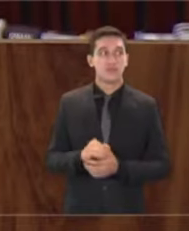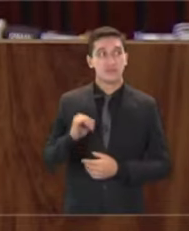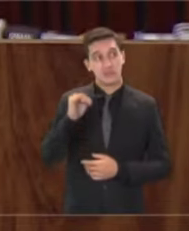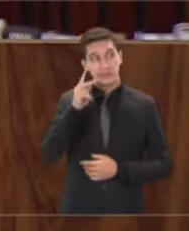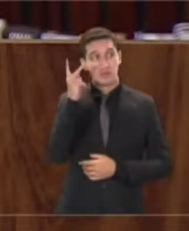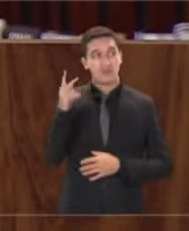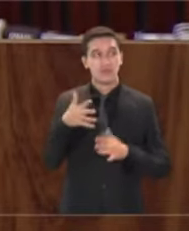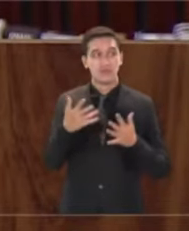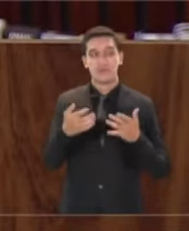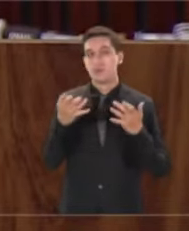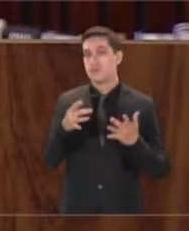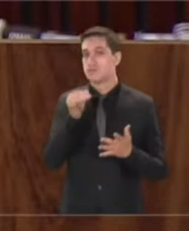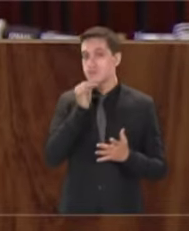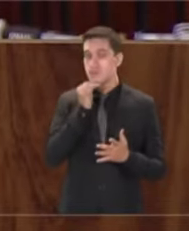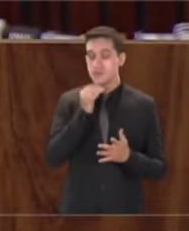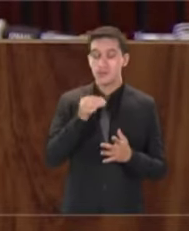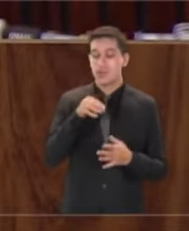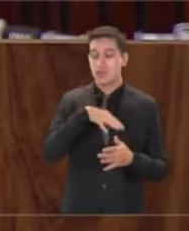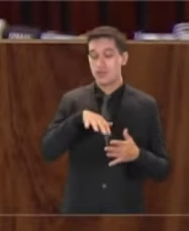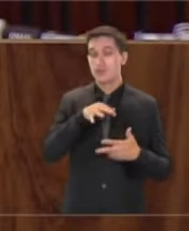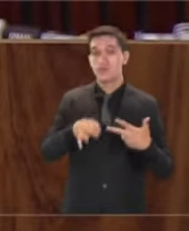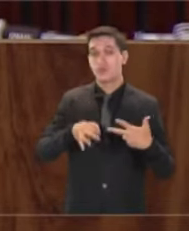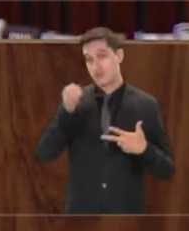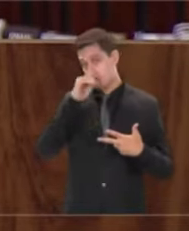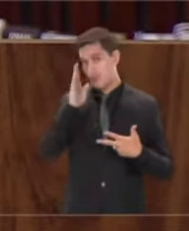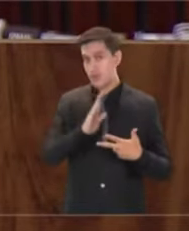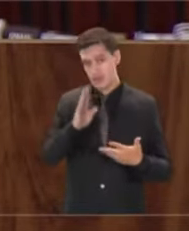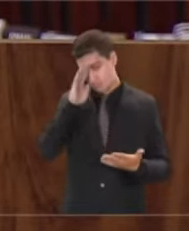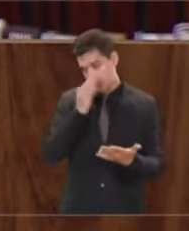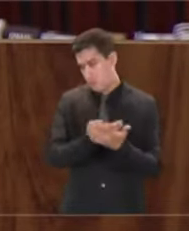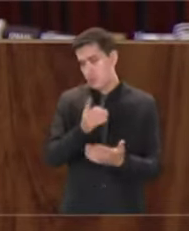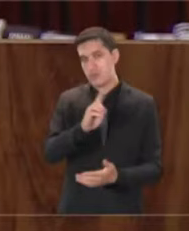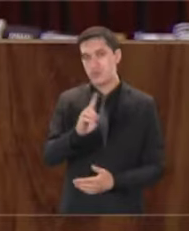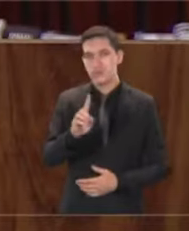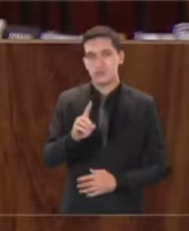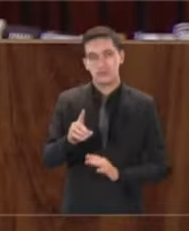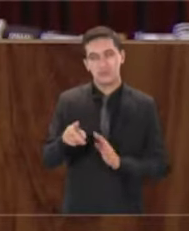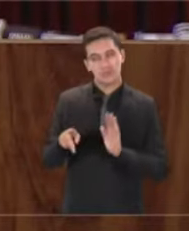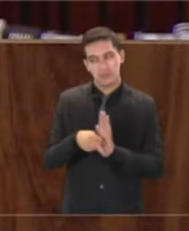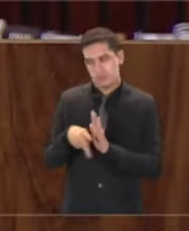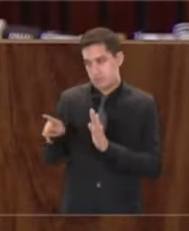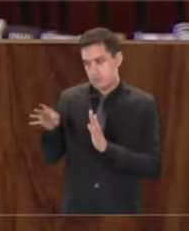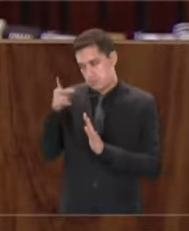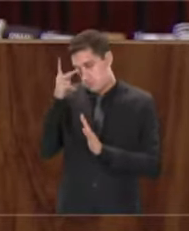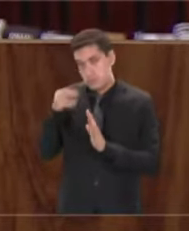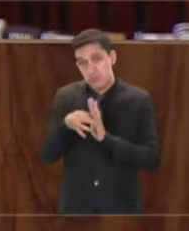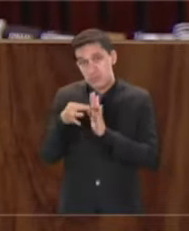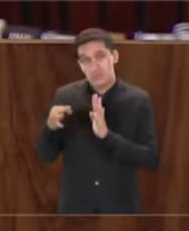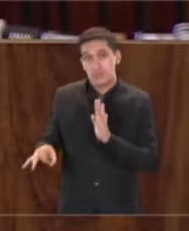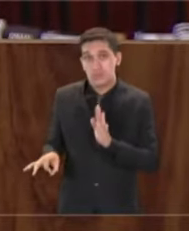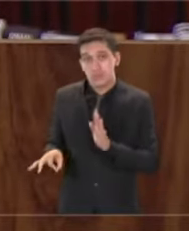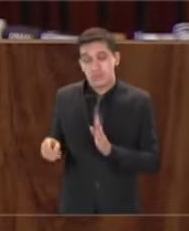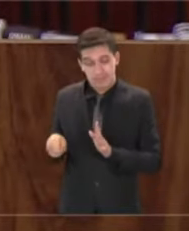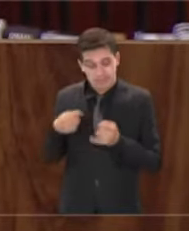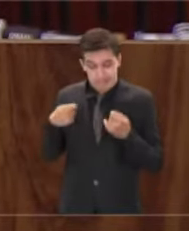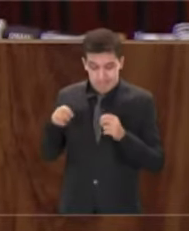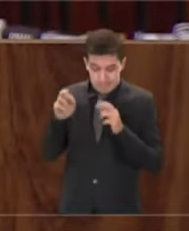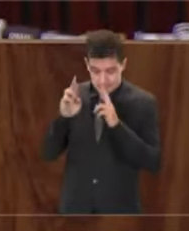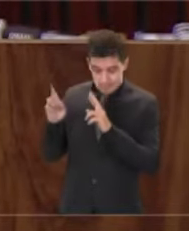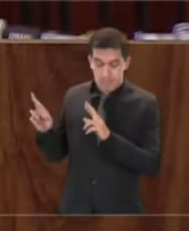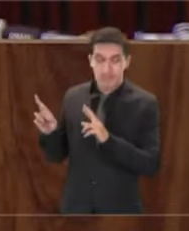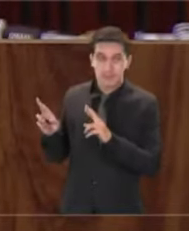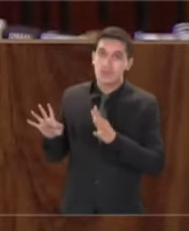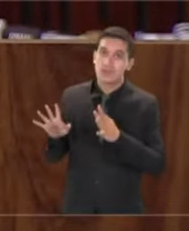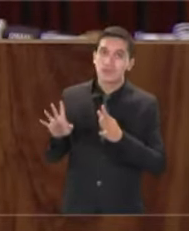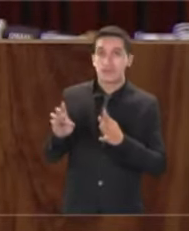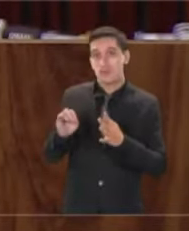diz, por exemplo, o judiciário brasileiro não é confiável, é a opinião dessa pessoa, nós temos que tolerar. Agora,